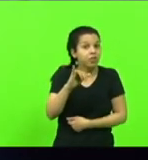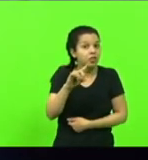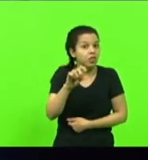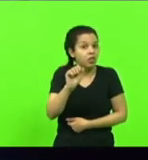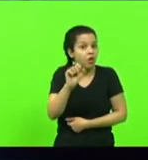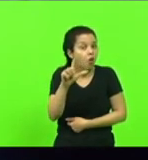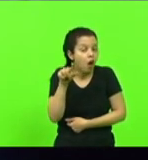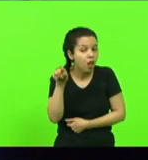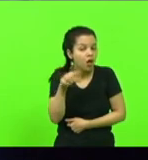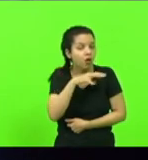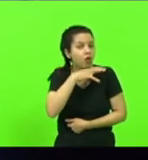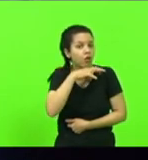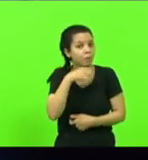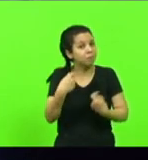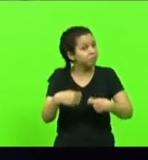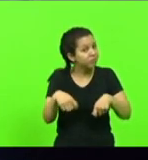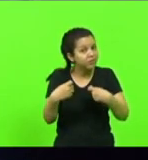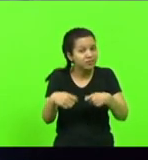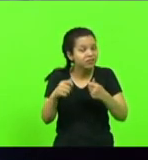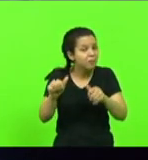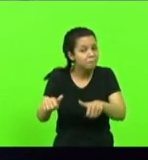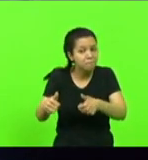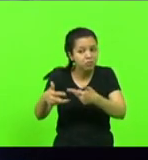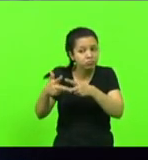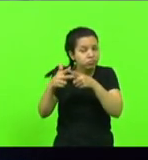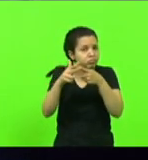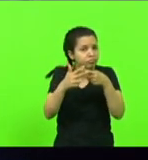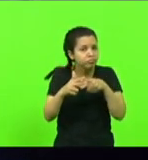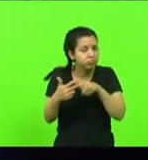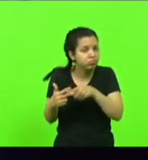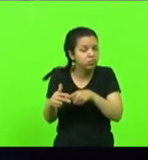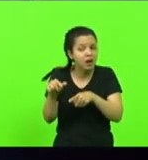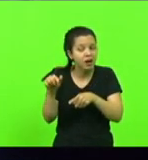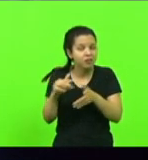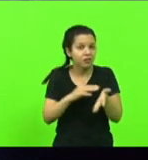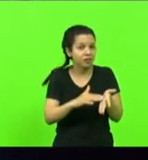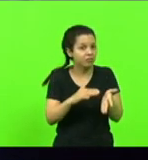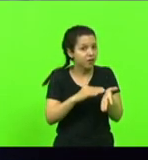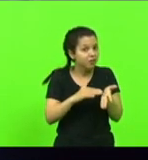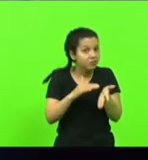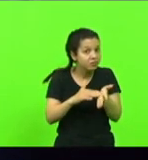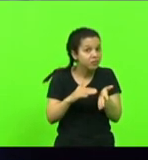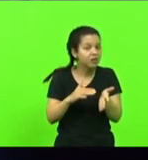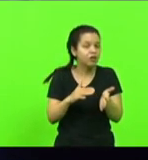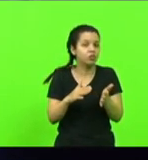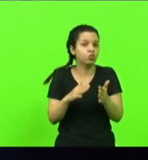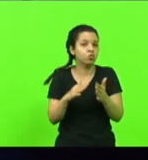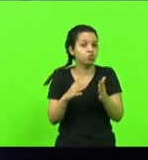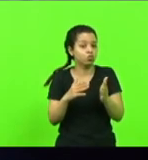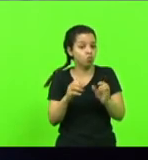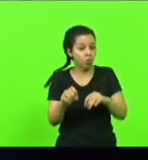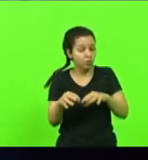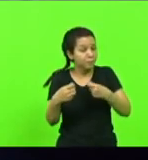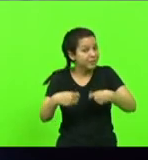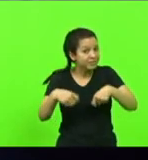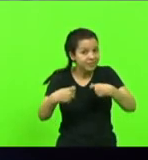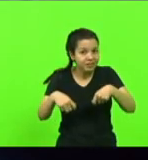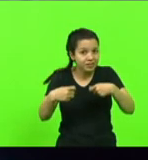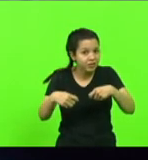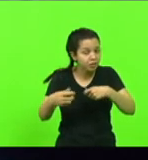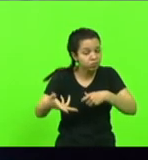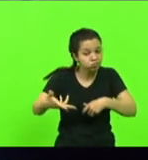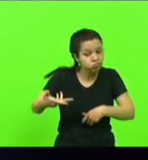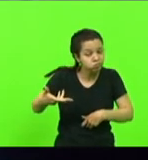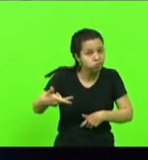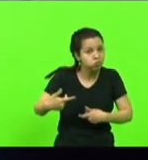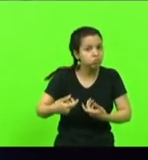melhorias. Eu apelo para que a Secretaria da Educação agilize essas reformas e essas melhorias a bem da estrutura